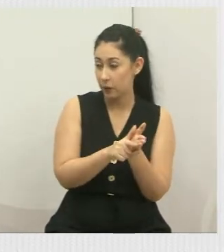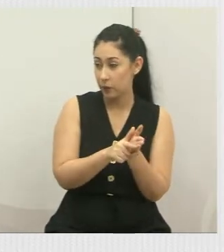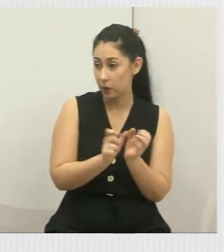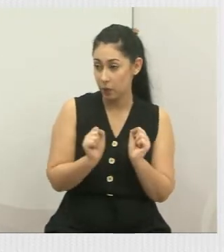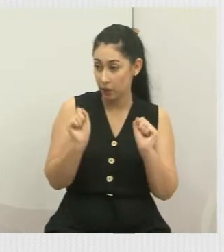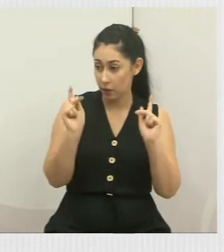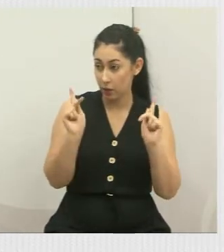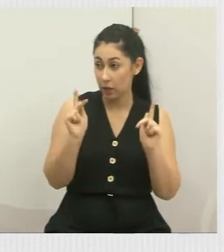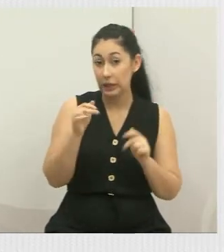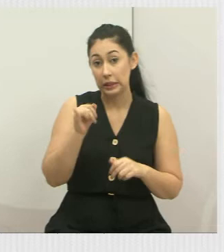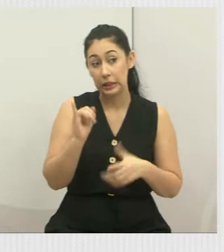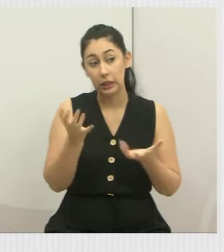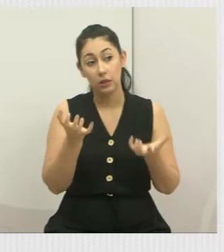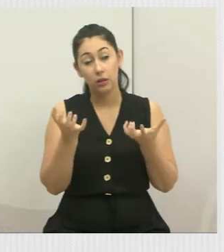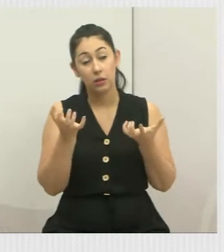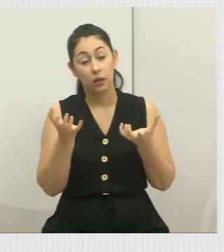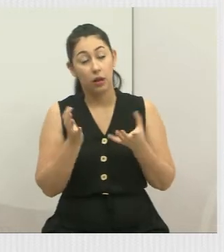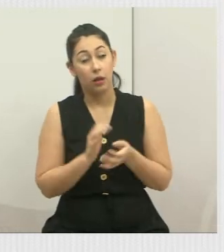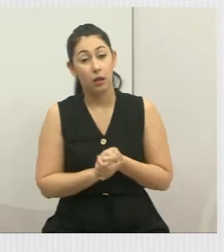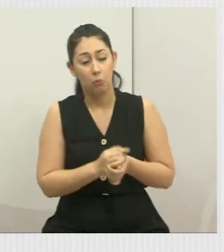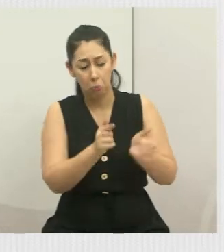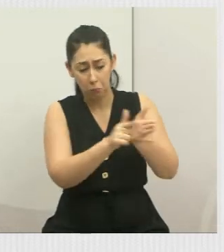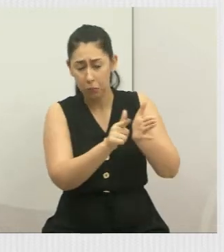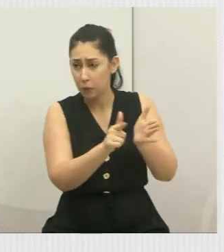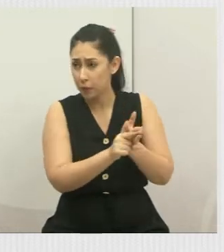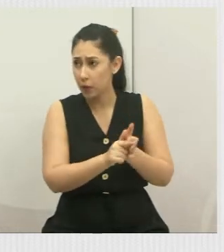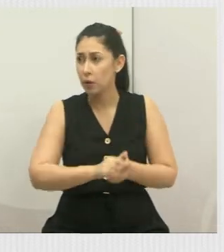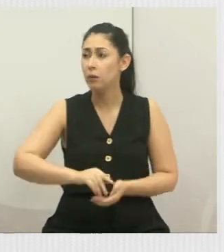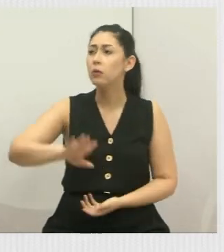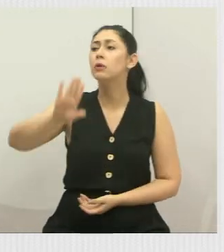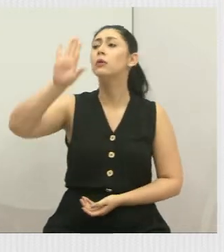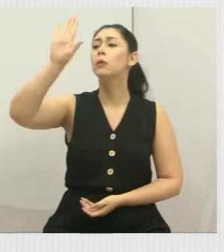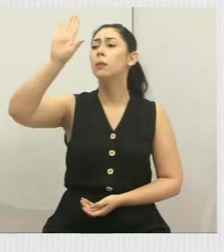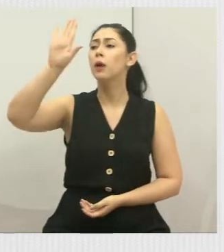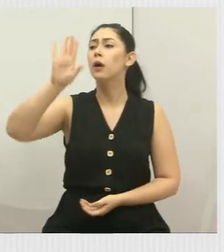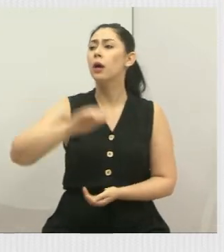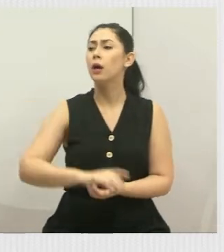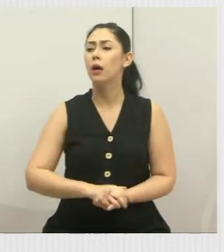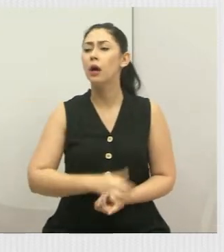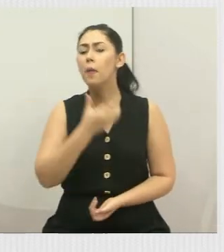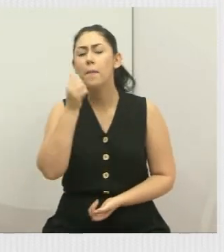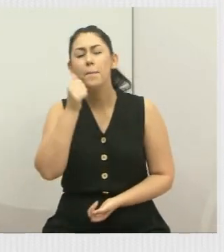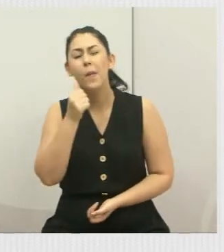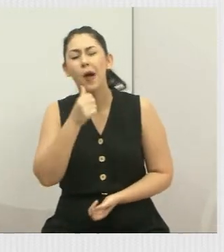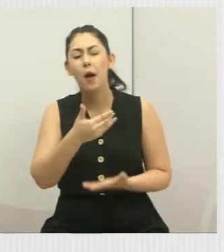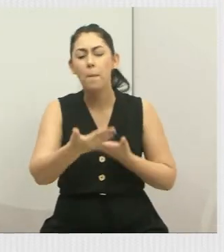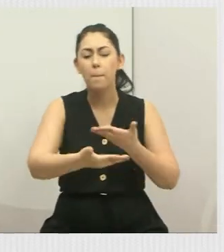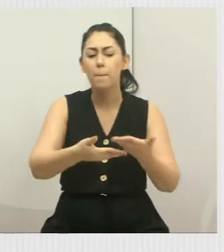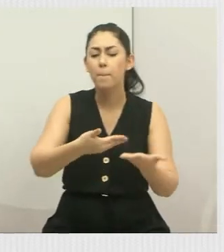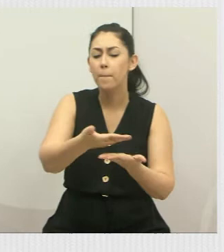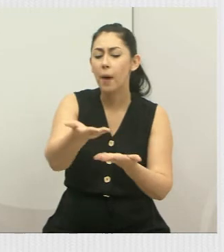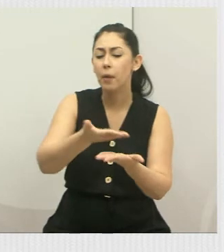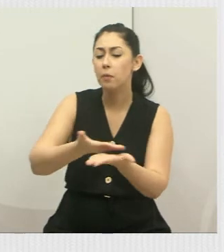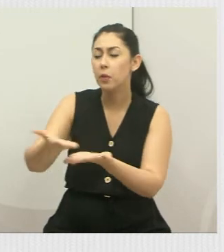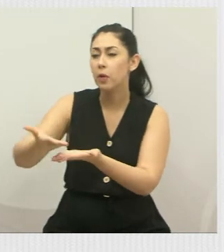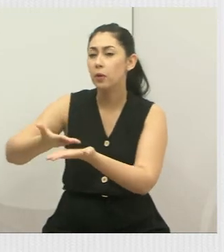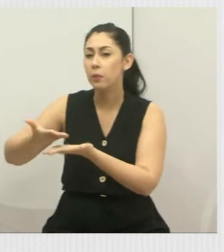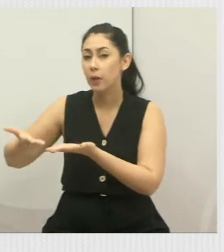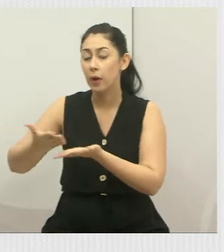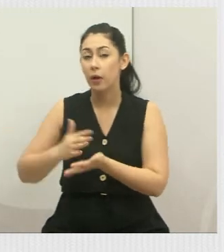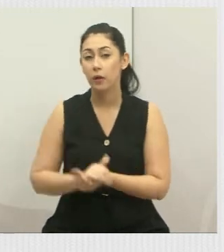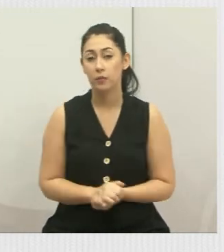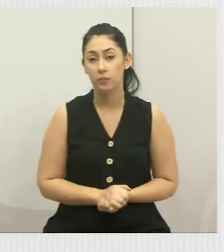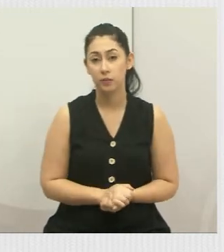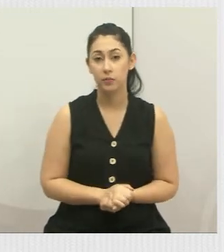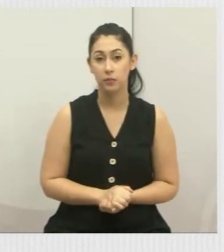ok? Se você quer um formulário impresso, levanta a sua mão, a Juliane vai distribuir esses formulários impressos. Por vezes,